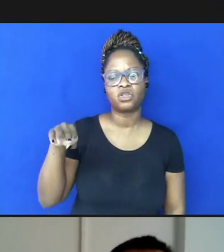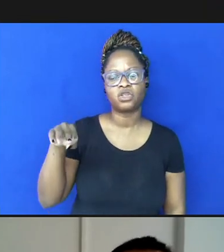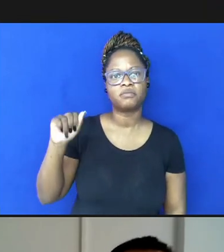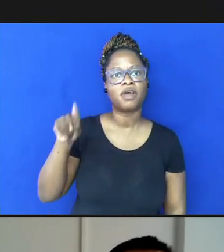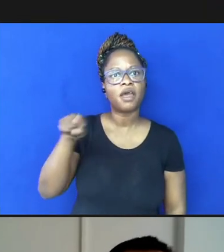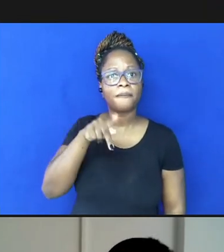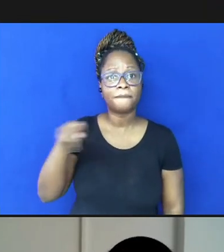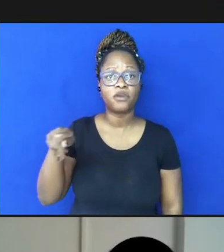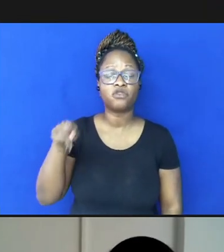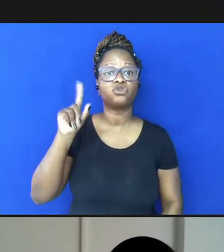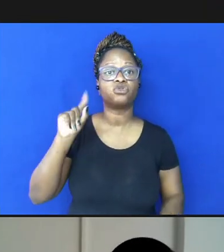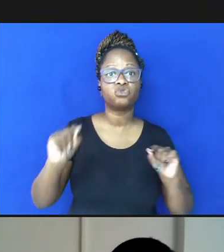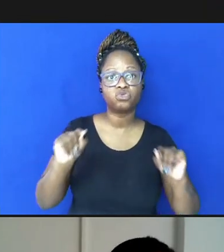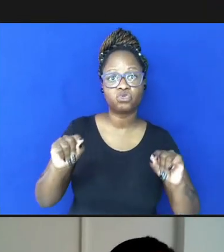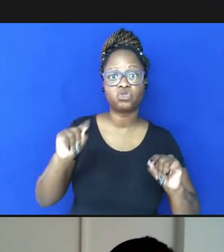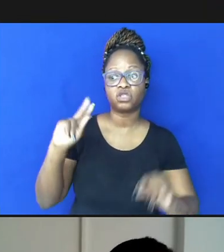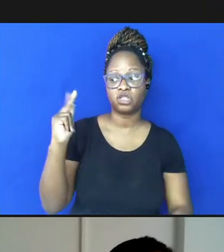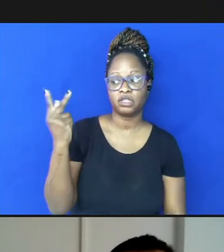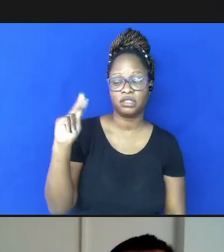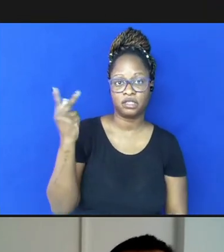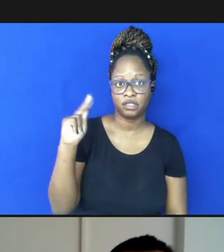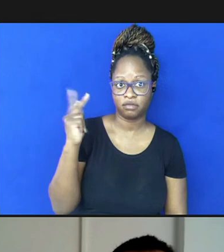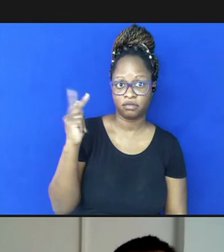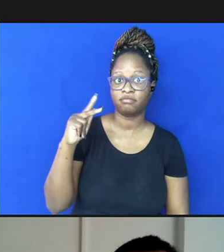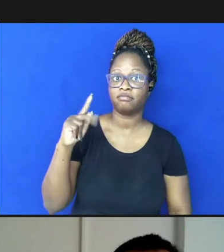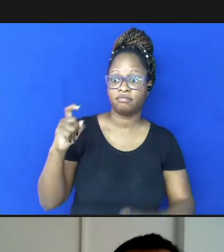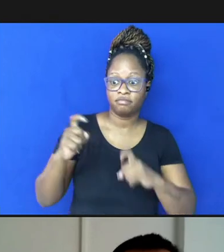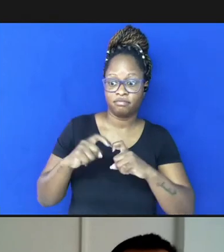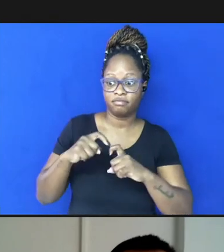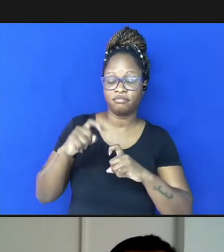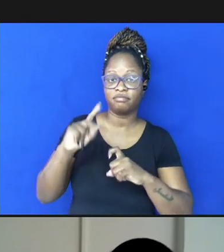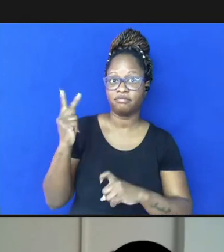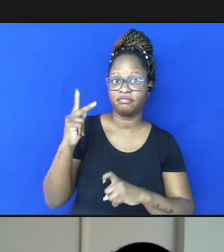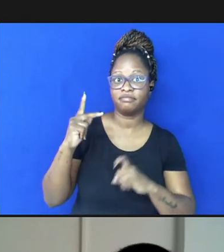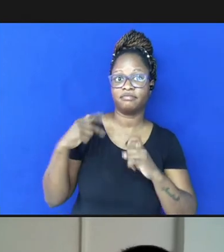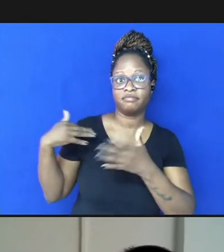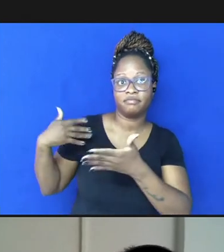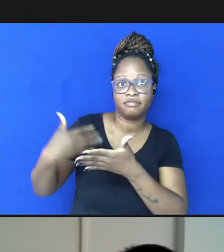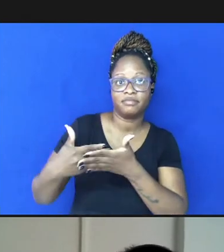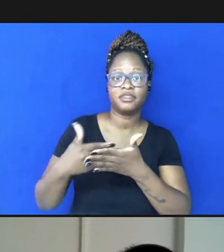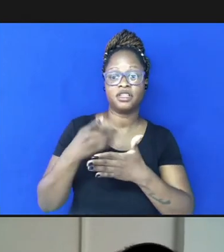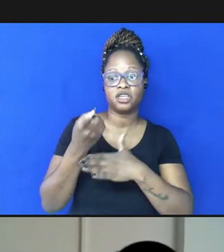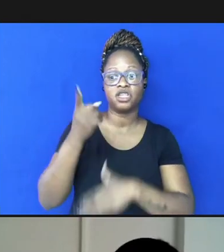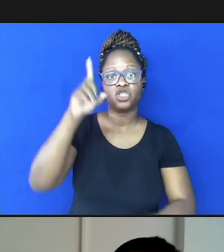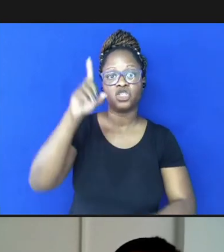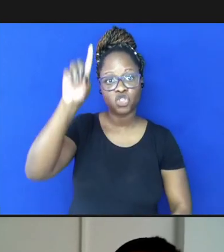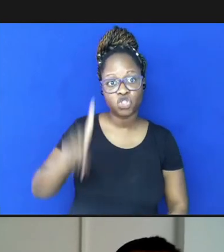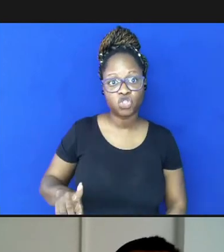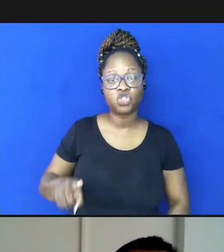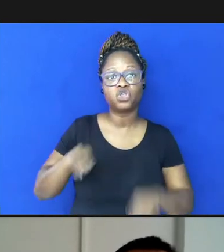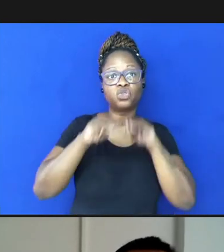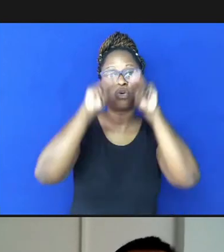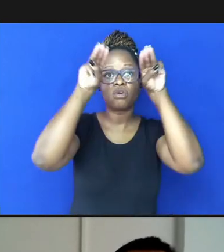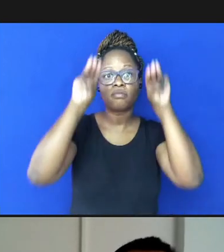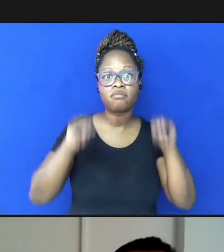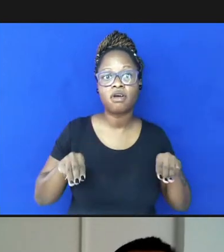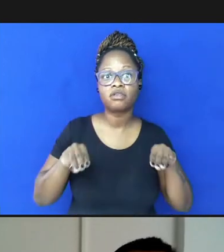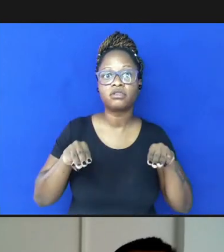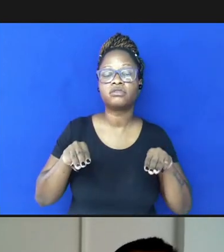professor de história, de medicina histórica, de diretor de museologia do Hospital